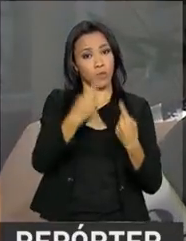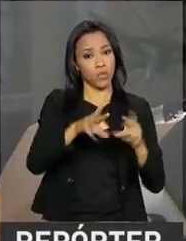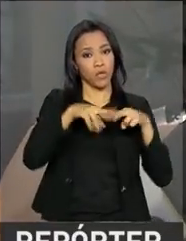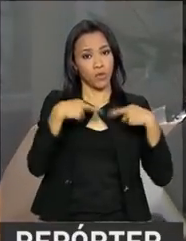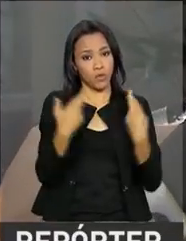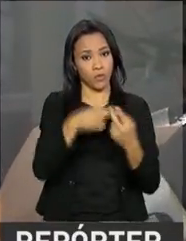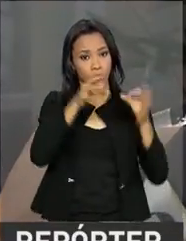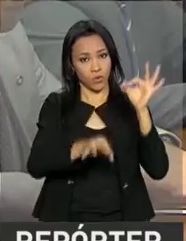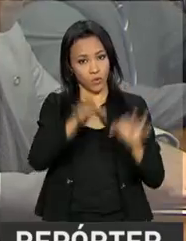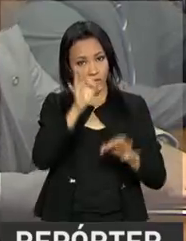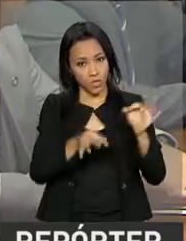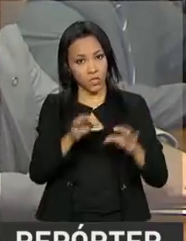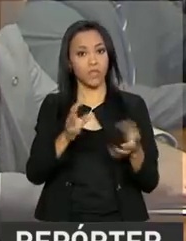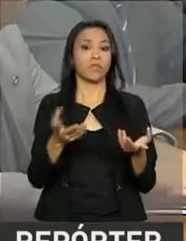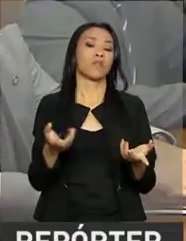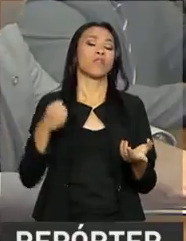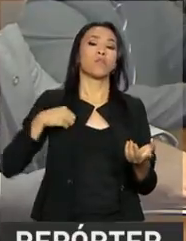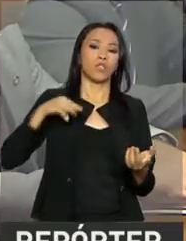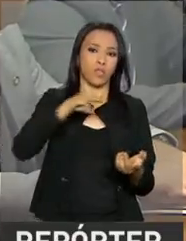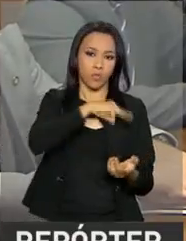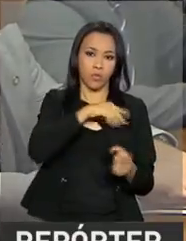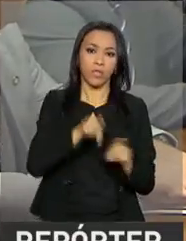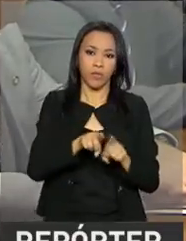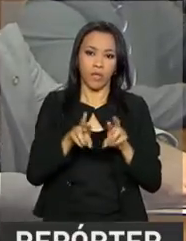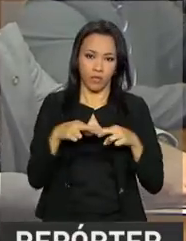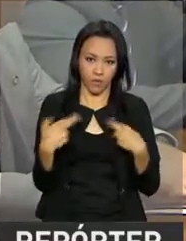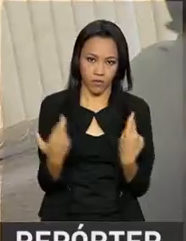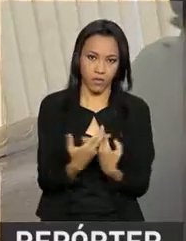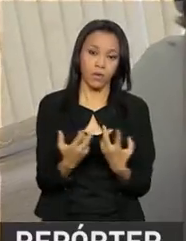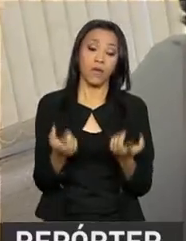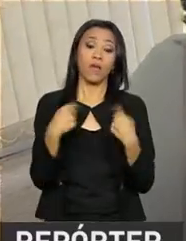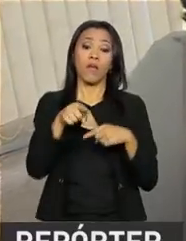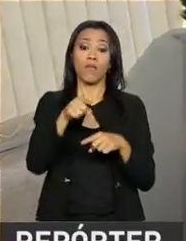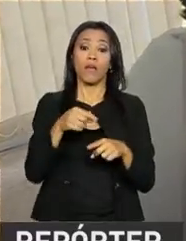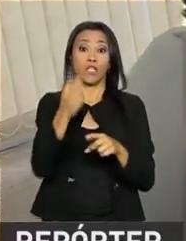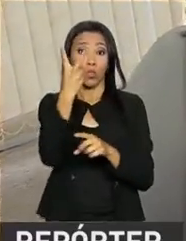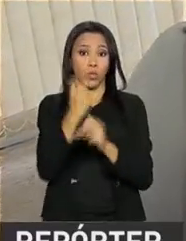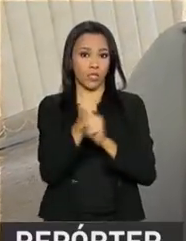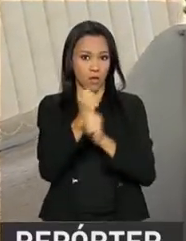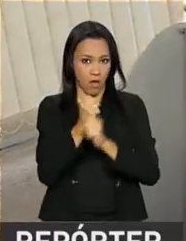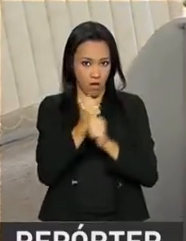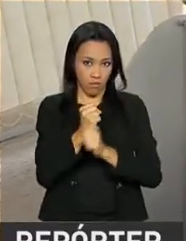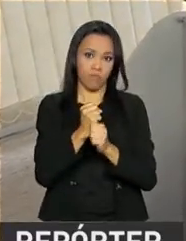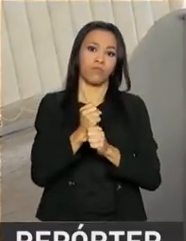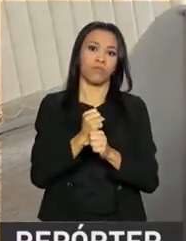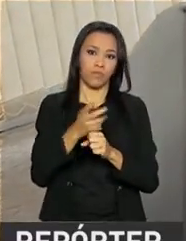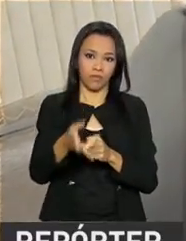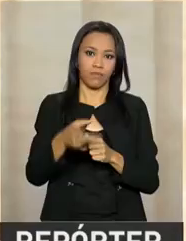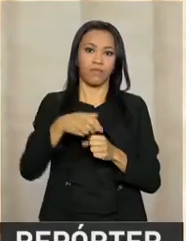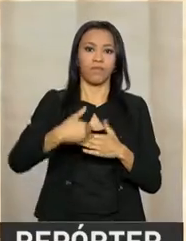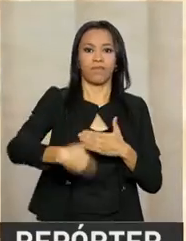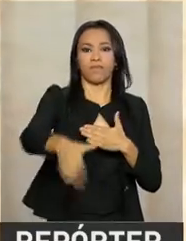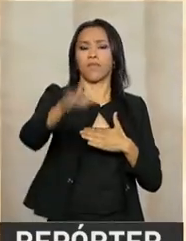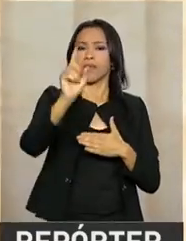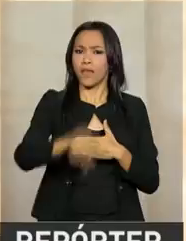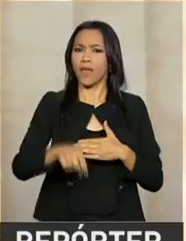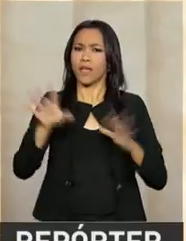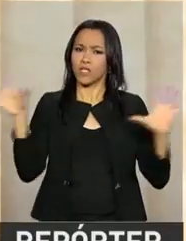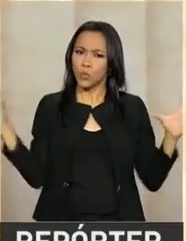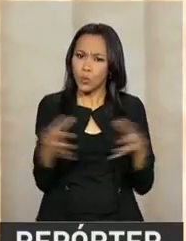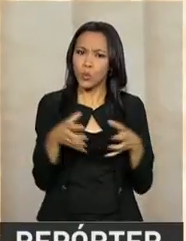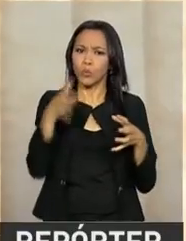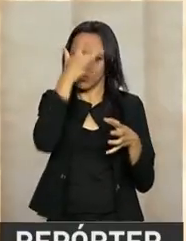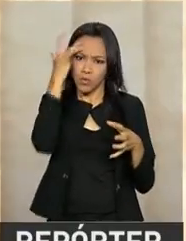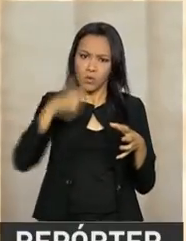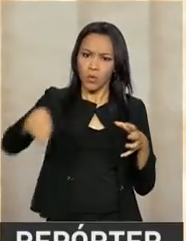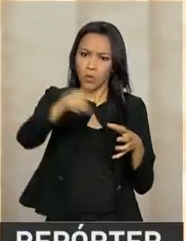justiça e Ministério Público locais o acordo terá dois anos de duração e e pega o plano nacional de segurança o mutirão